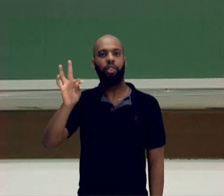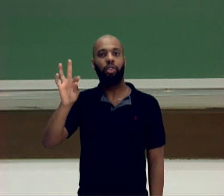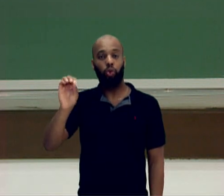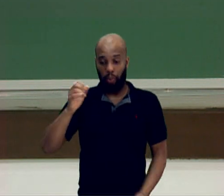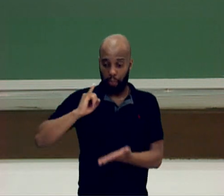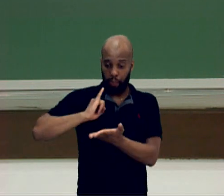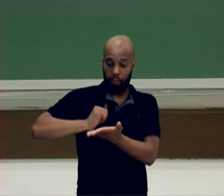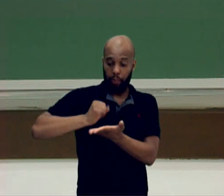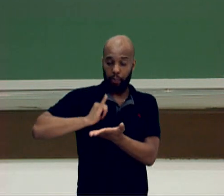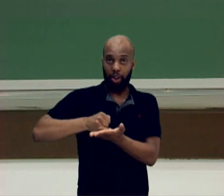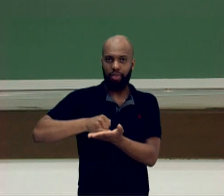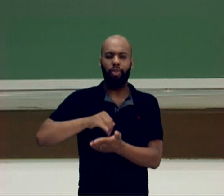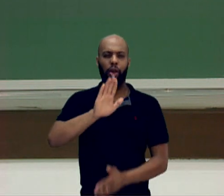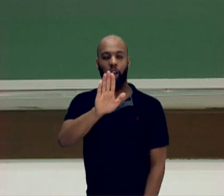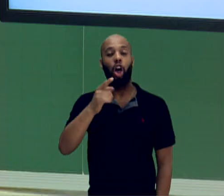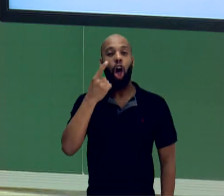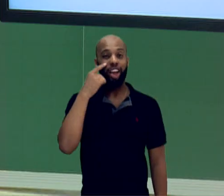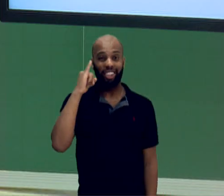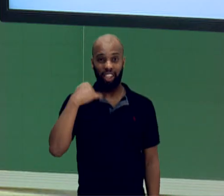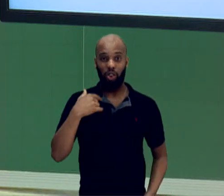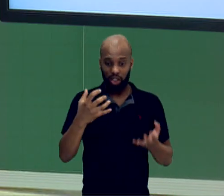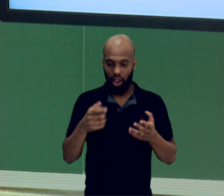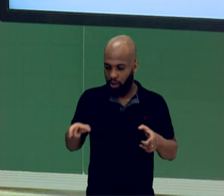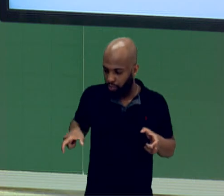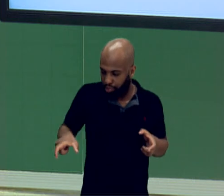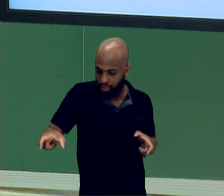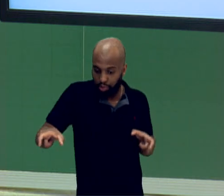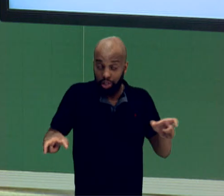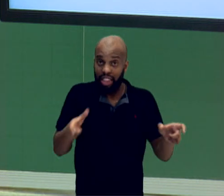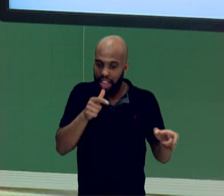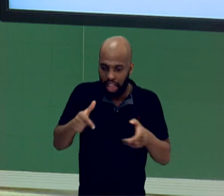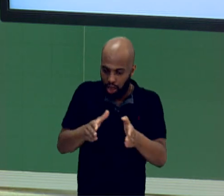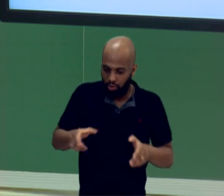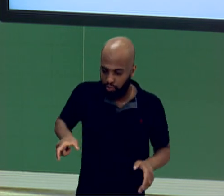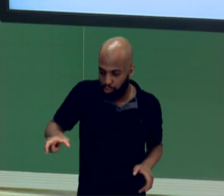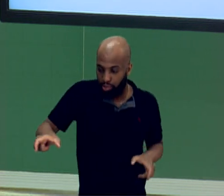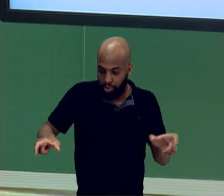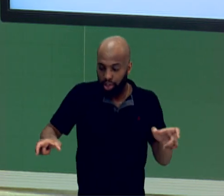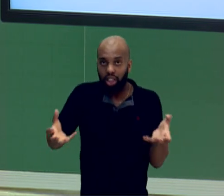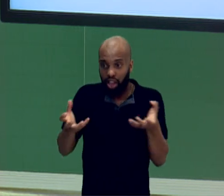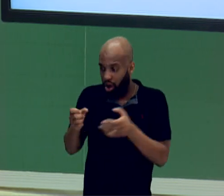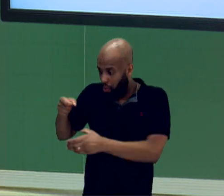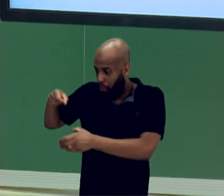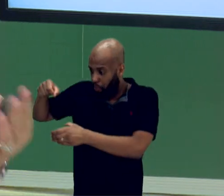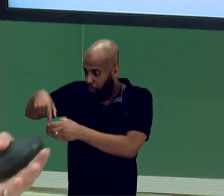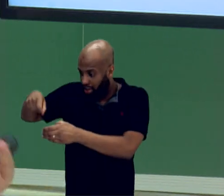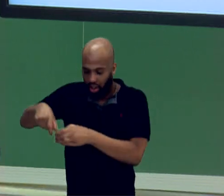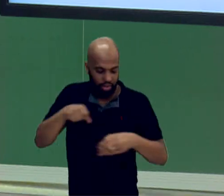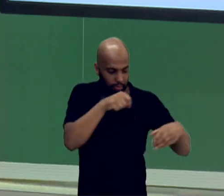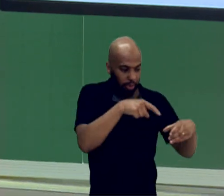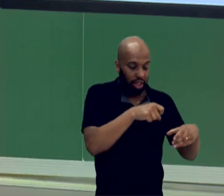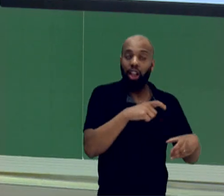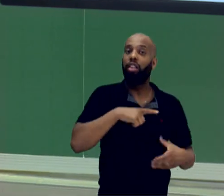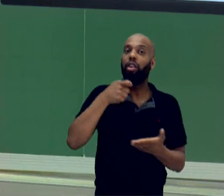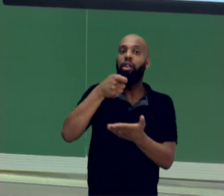Porque elas seguem um padrão de construção, não é verdade? As pedras são do mesmo tamanho. Mas,